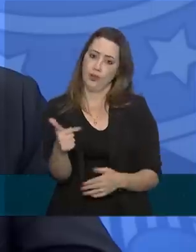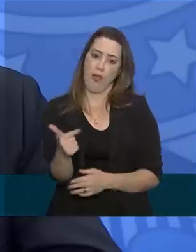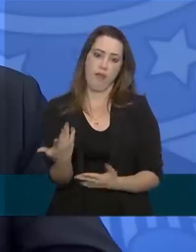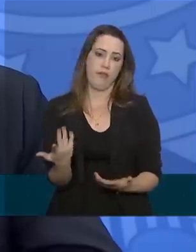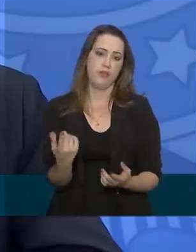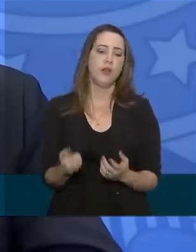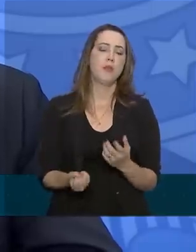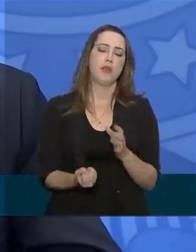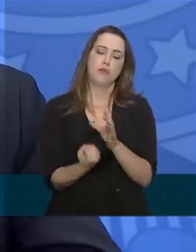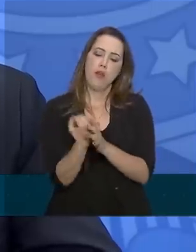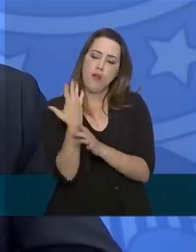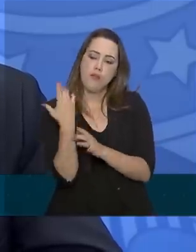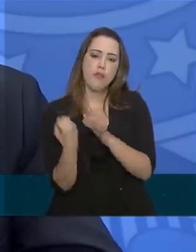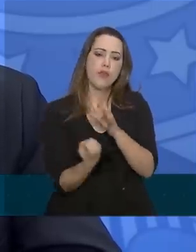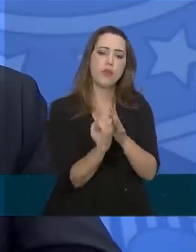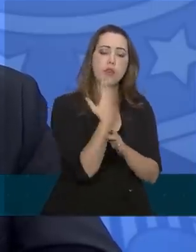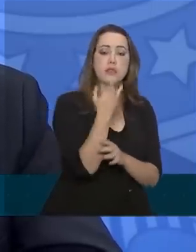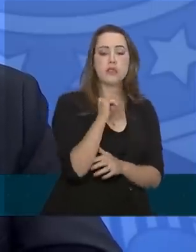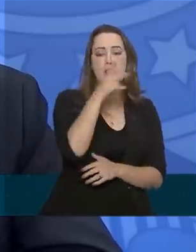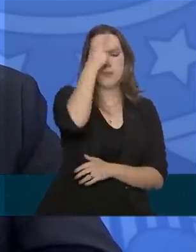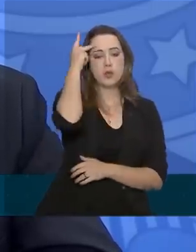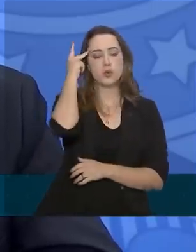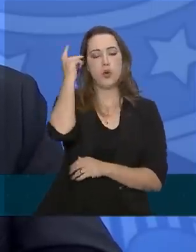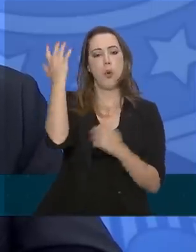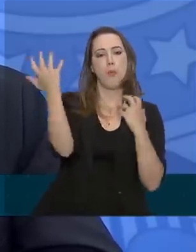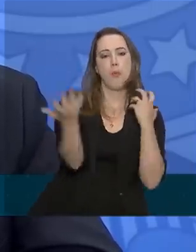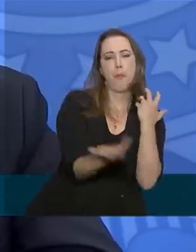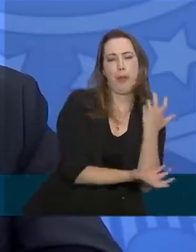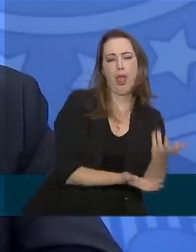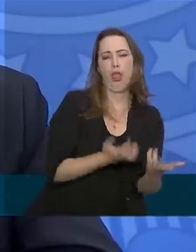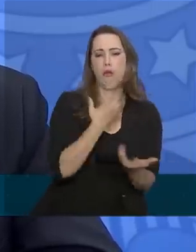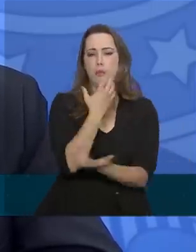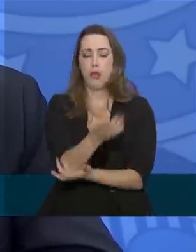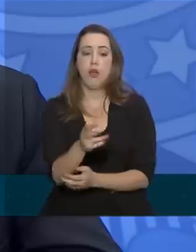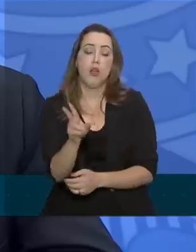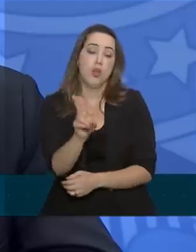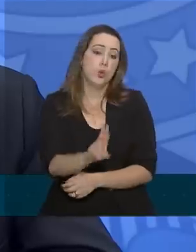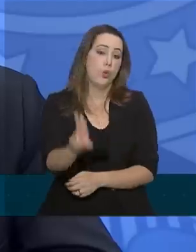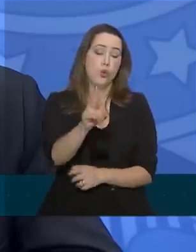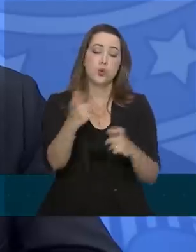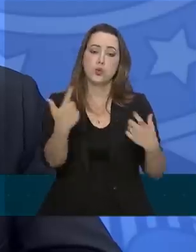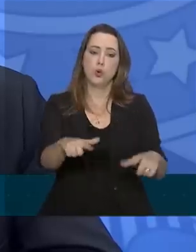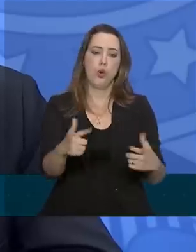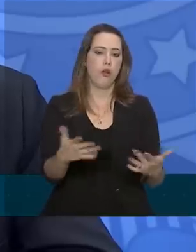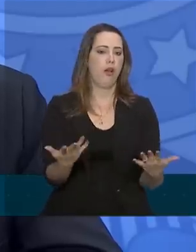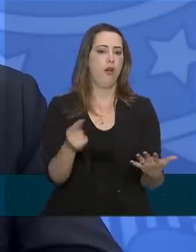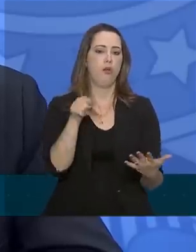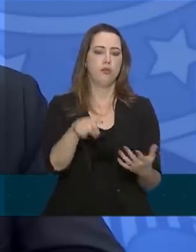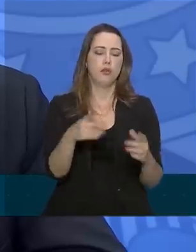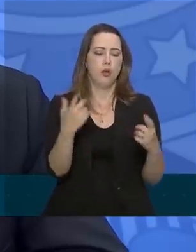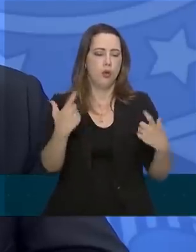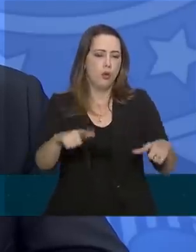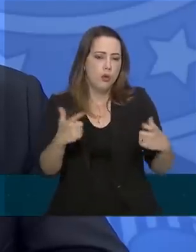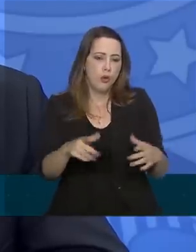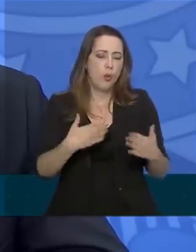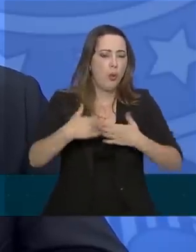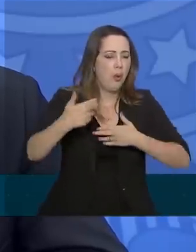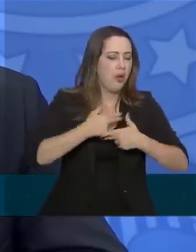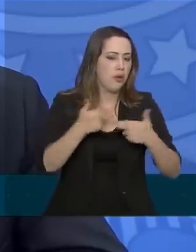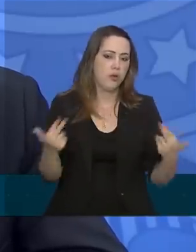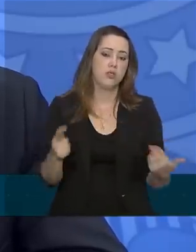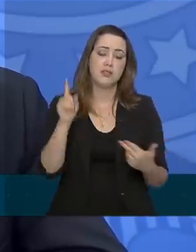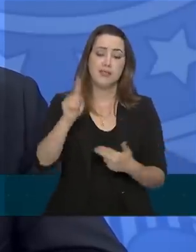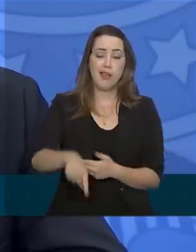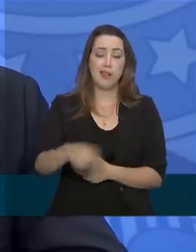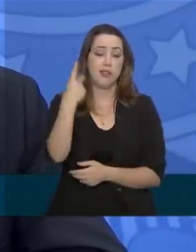quando alguém ter desmata e deixa de utilizar aquele material seja o que for é